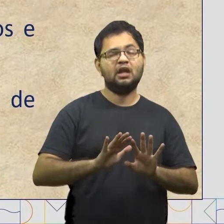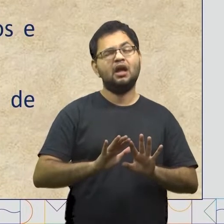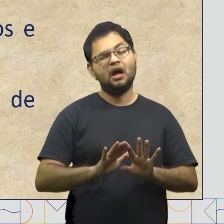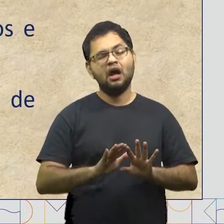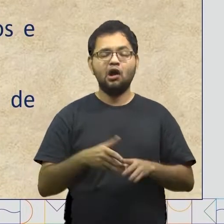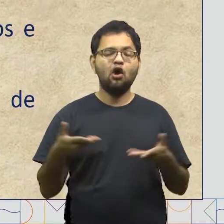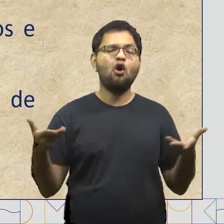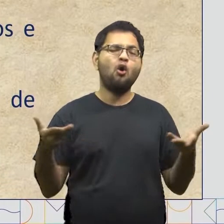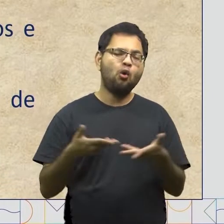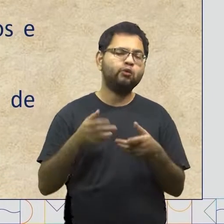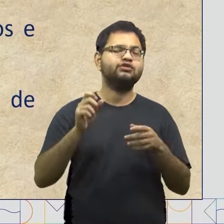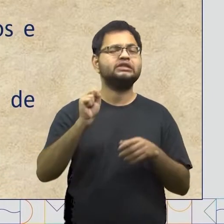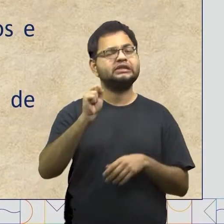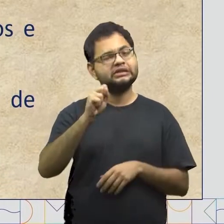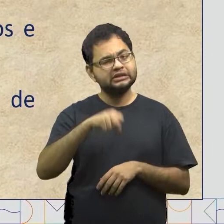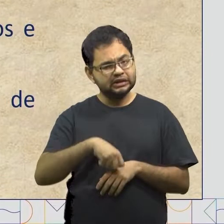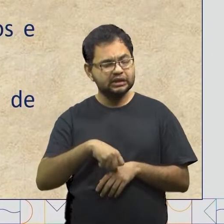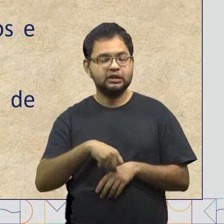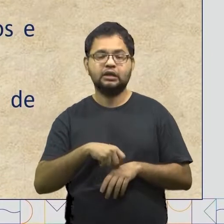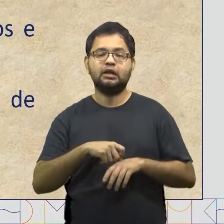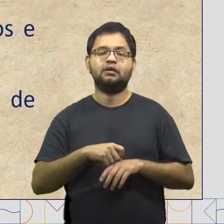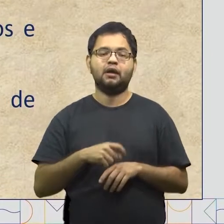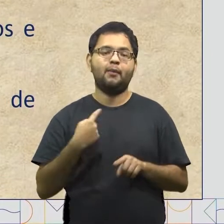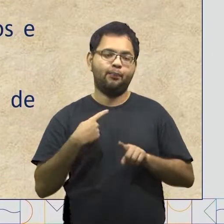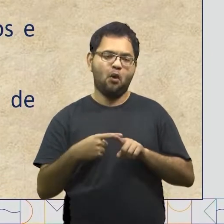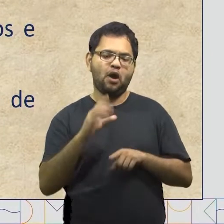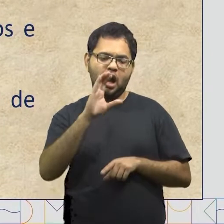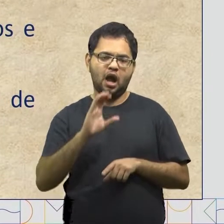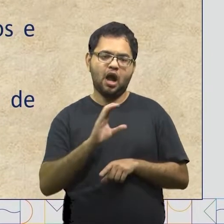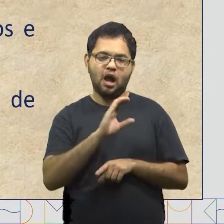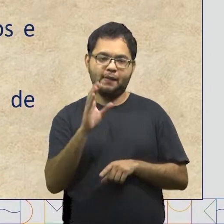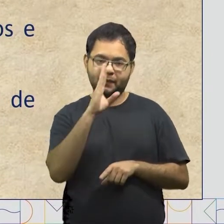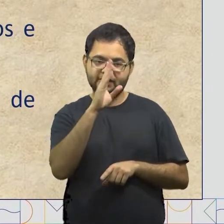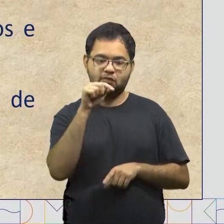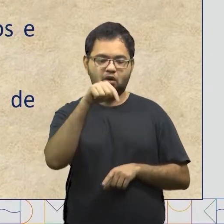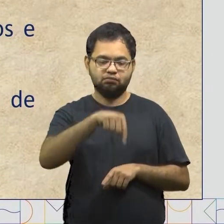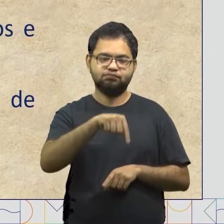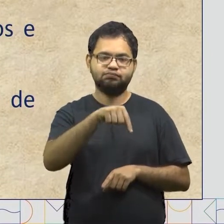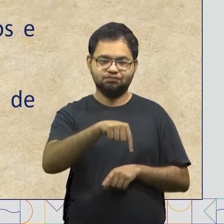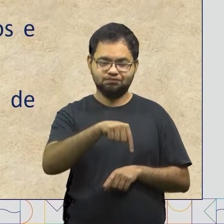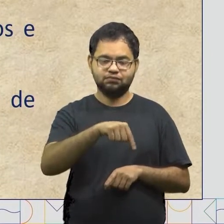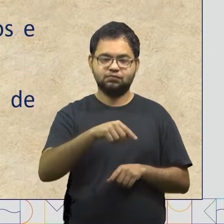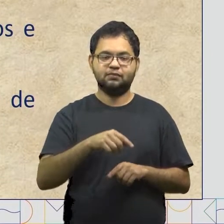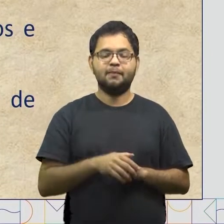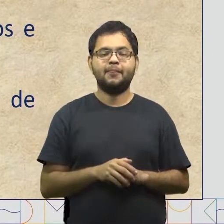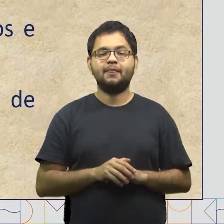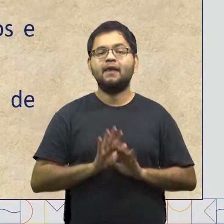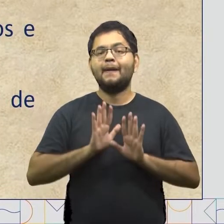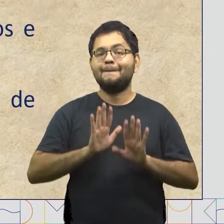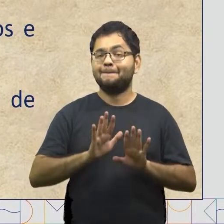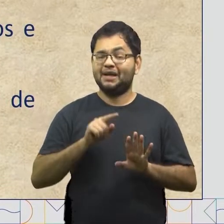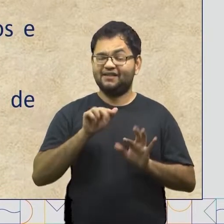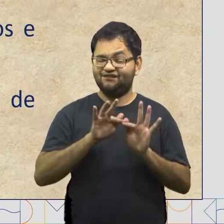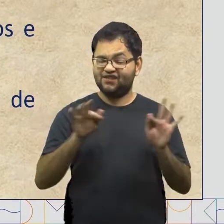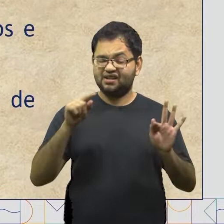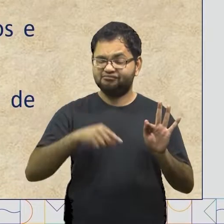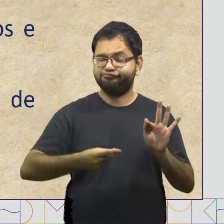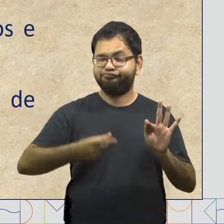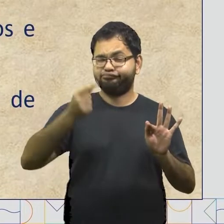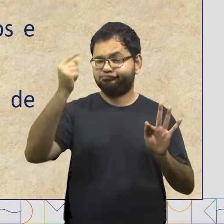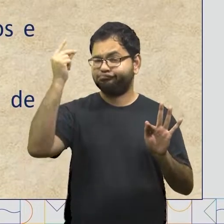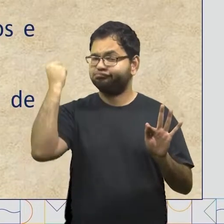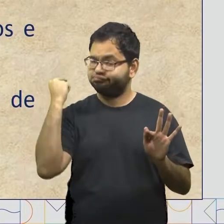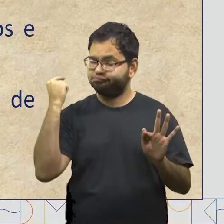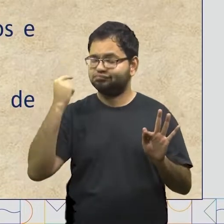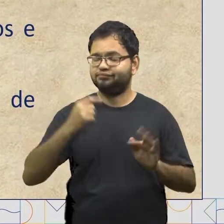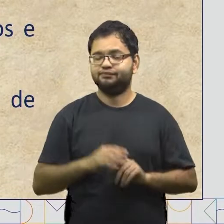Podemos até considerar o hoje devido à sede da Igreja Católica ficar em Roma mas essa expressão é bem mais